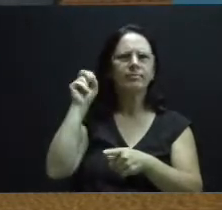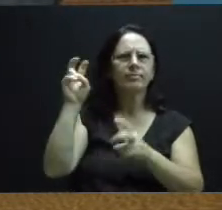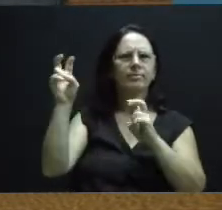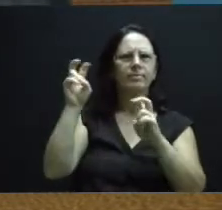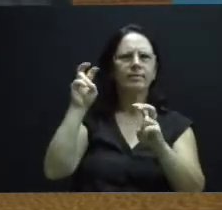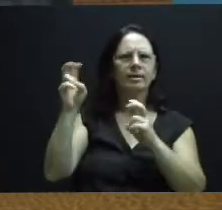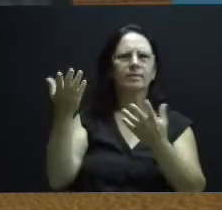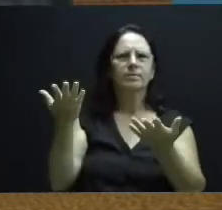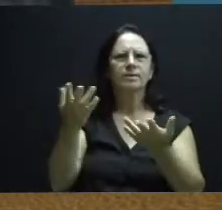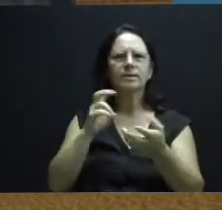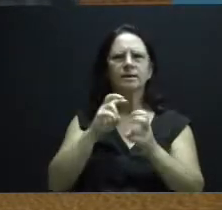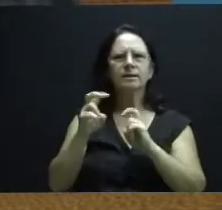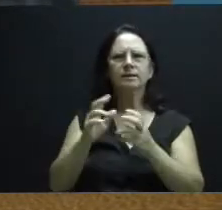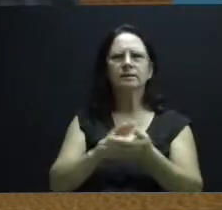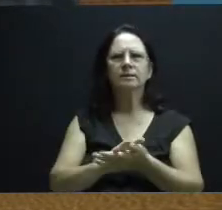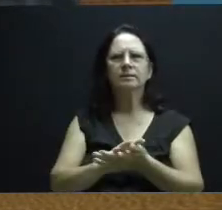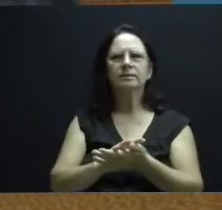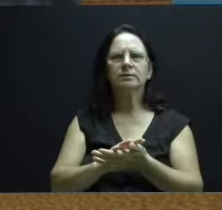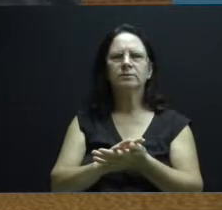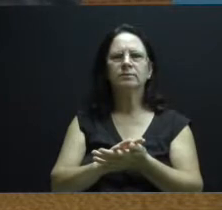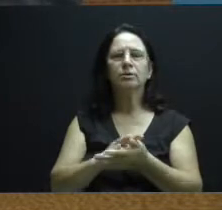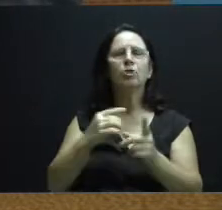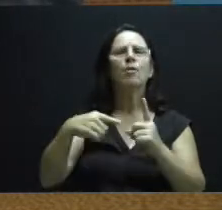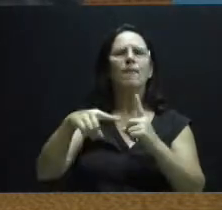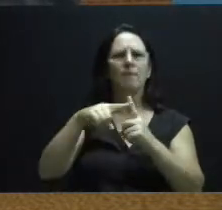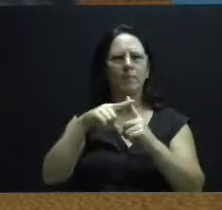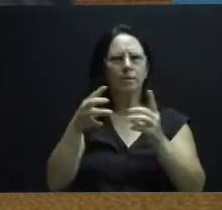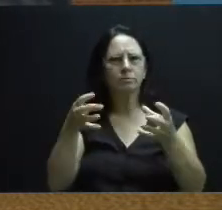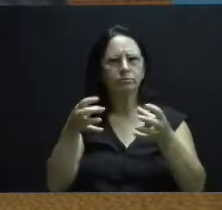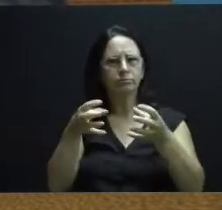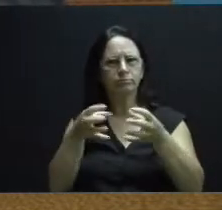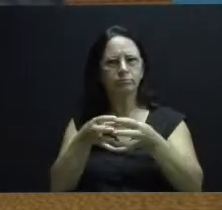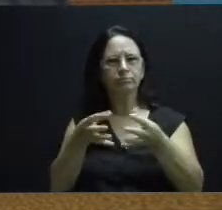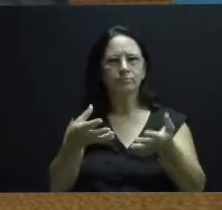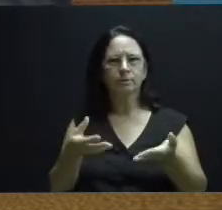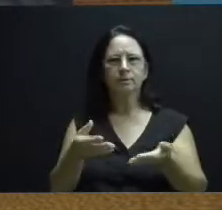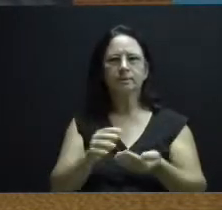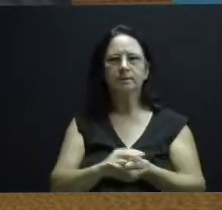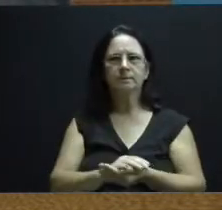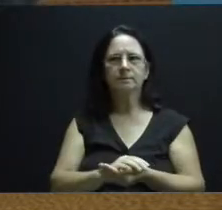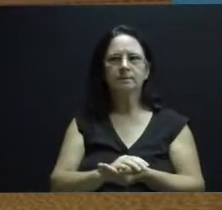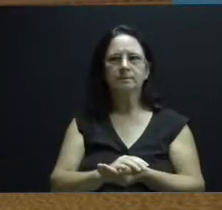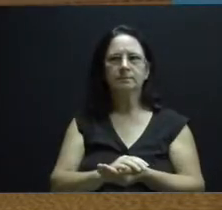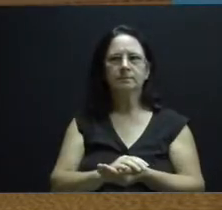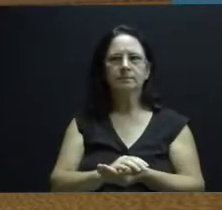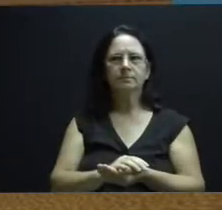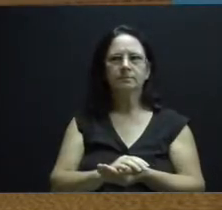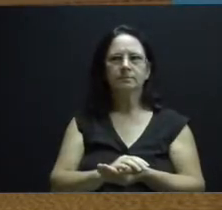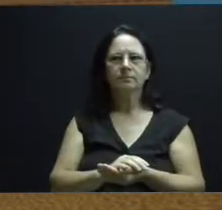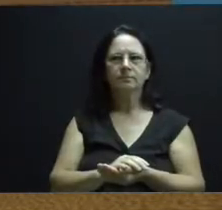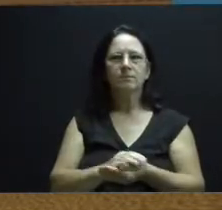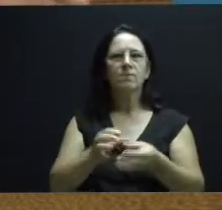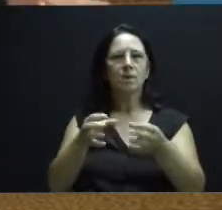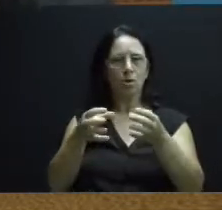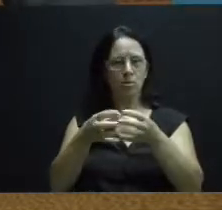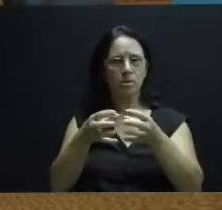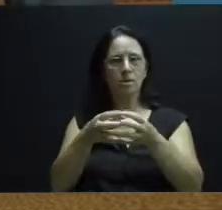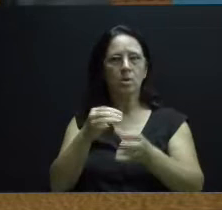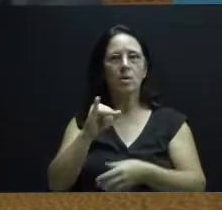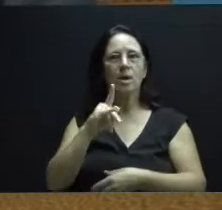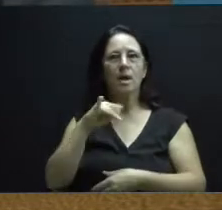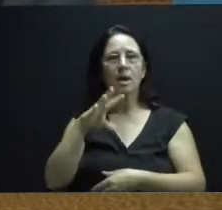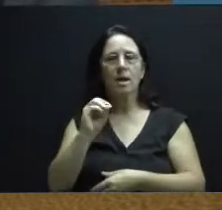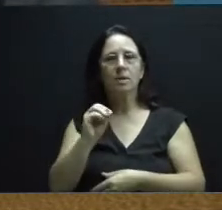é mais uma comissão a comissão especial de inquérito da sub